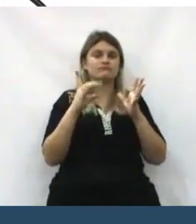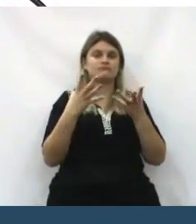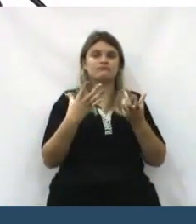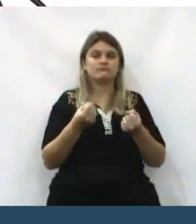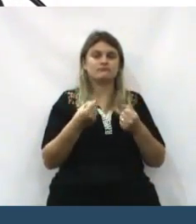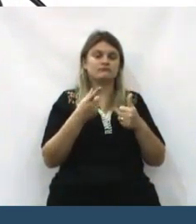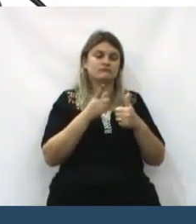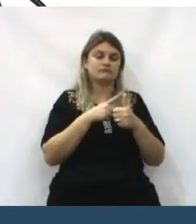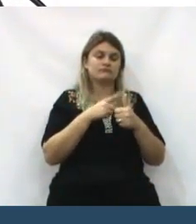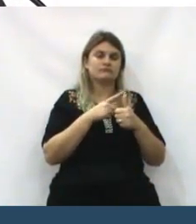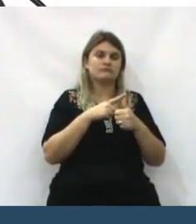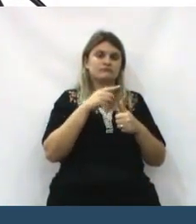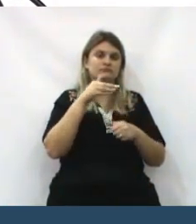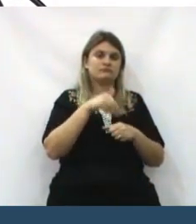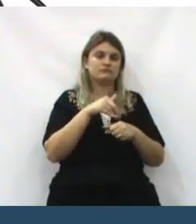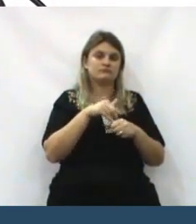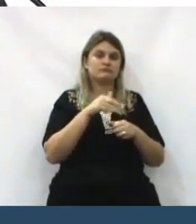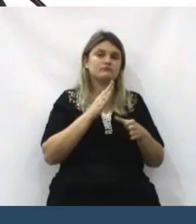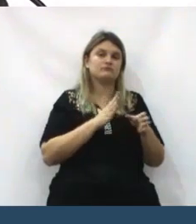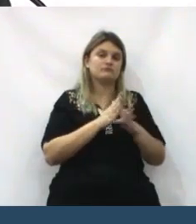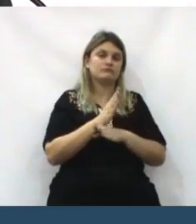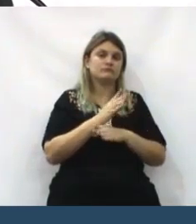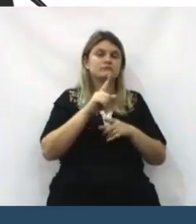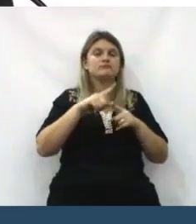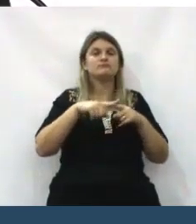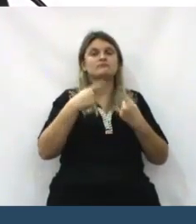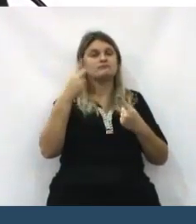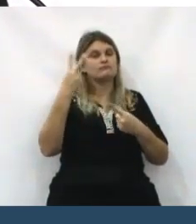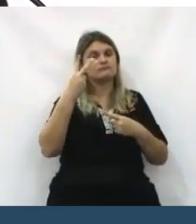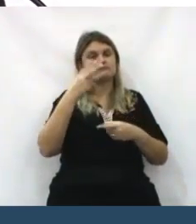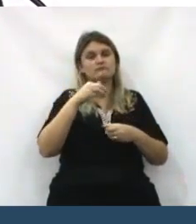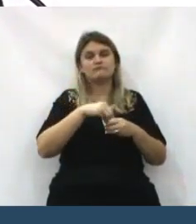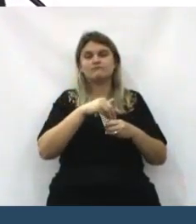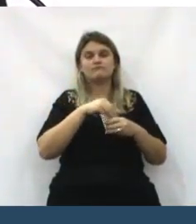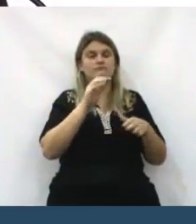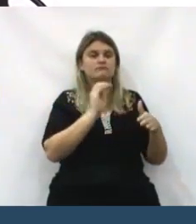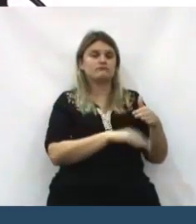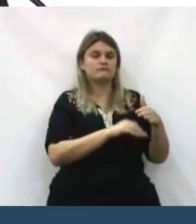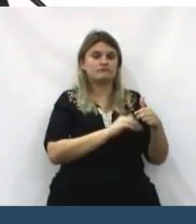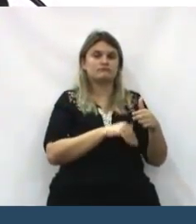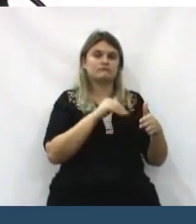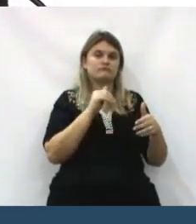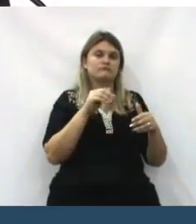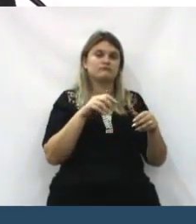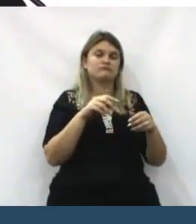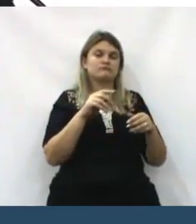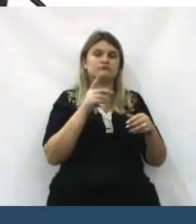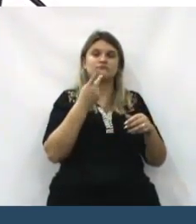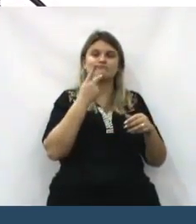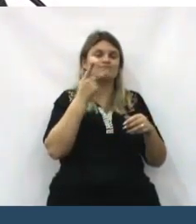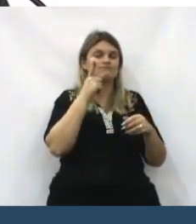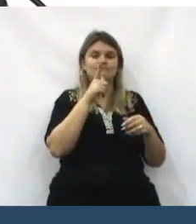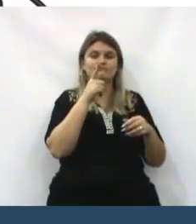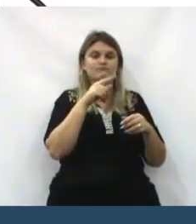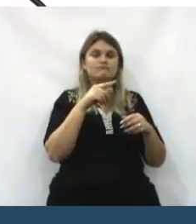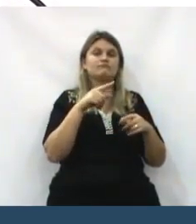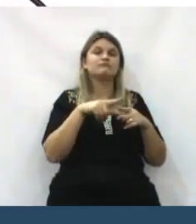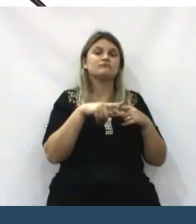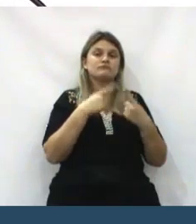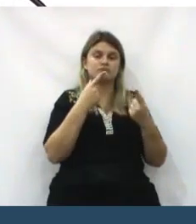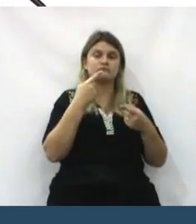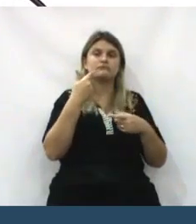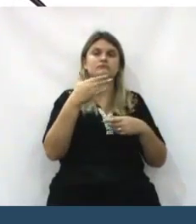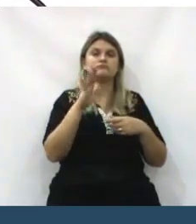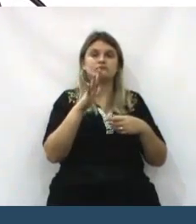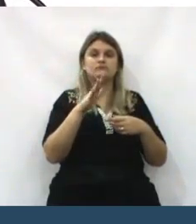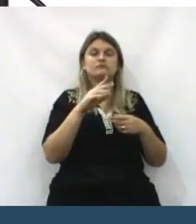pela Câmara de Vereadores. Em primeira votação foi aprovada, mas em segunda votação ela foi arquivada, foi reprovada. Mas foi para o